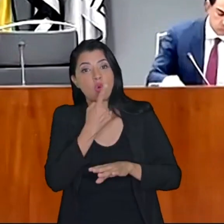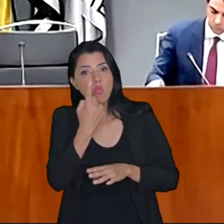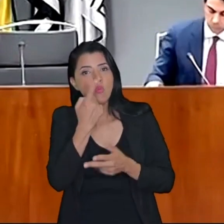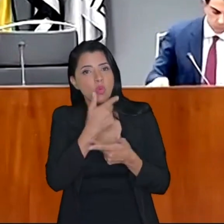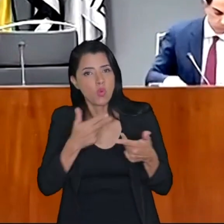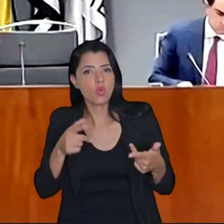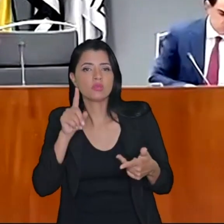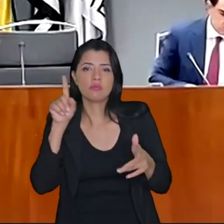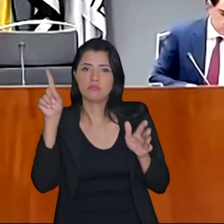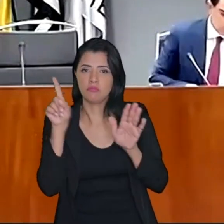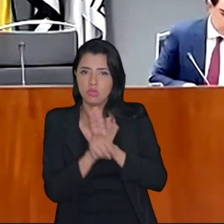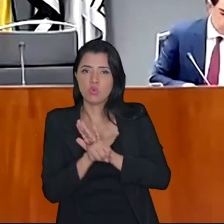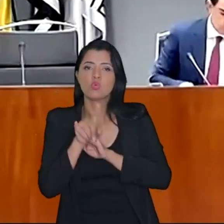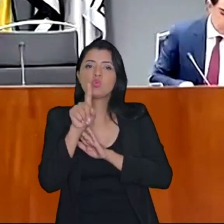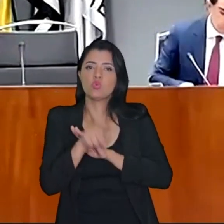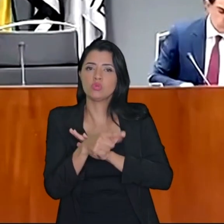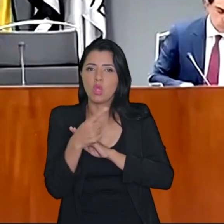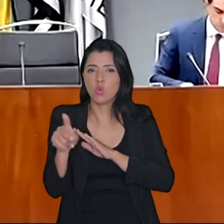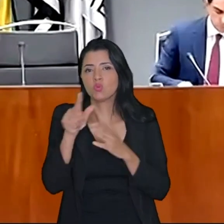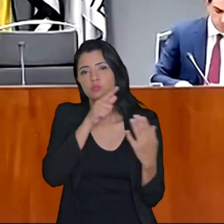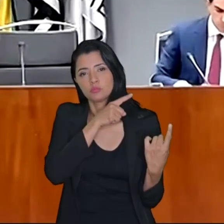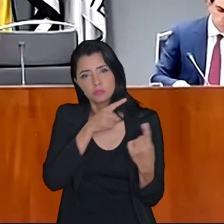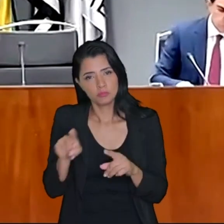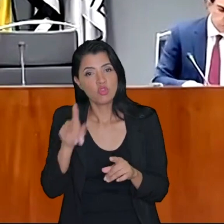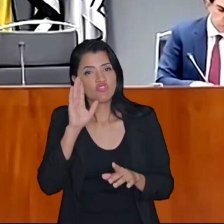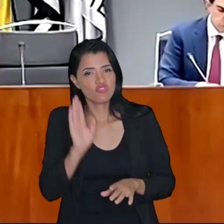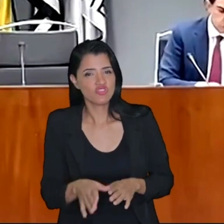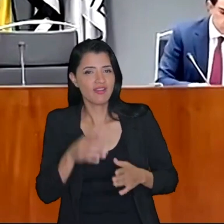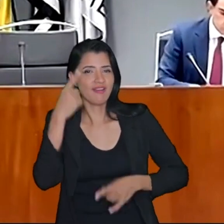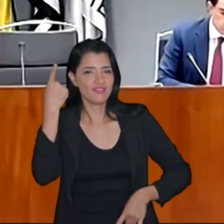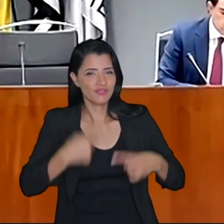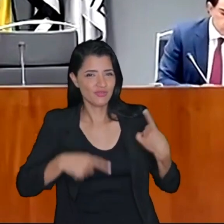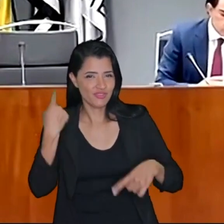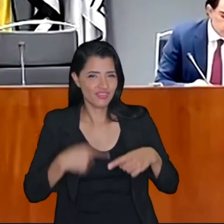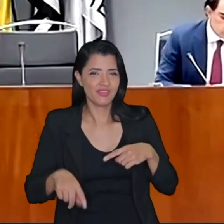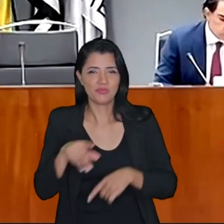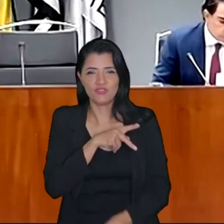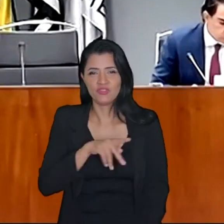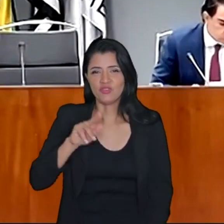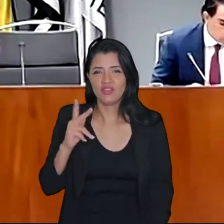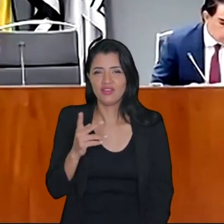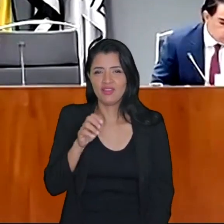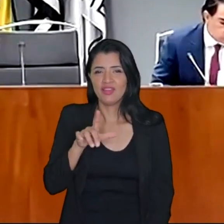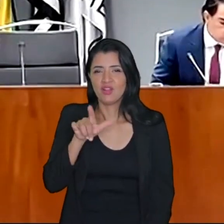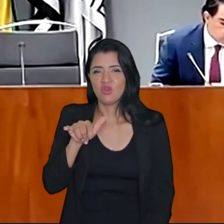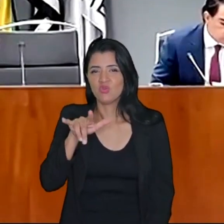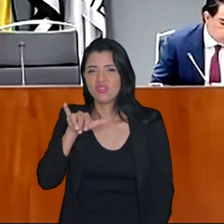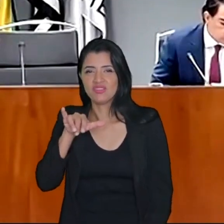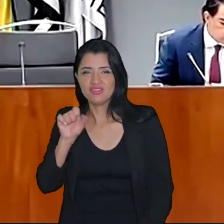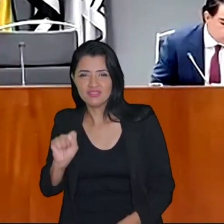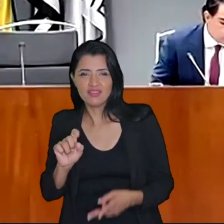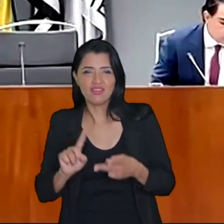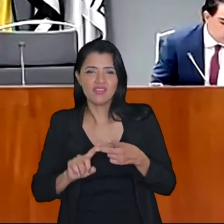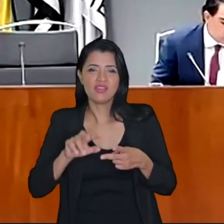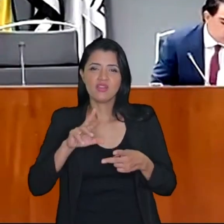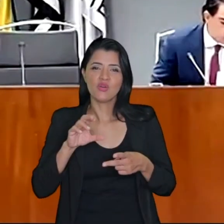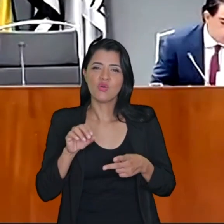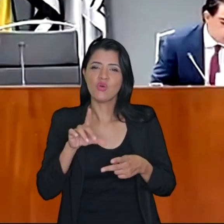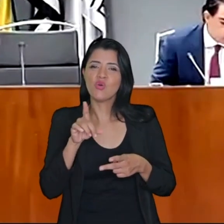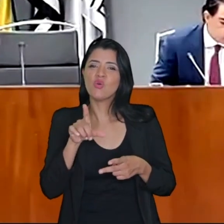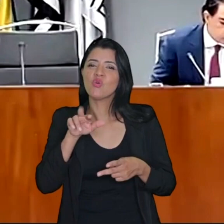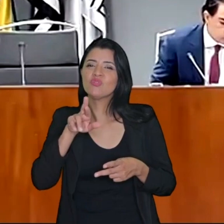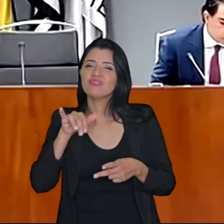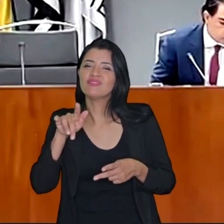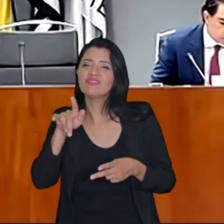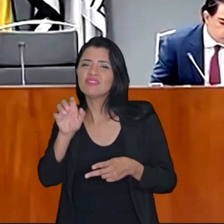pergunta coloca outra provocação, e eu já discuti isso muito com a professora Heloísa e com o Rodrigo, o que acontecia,